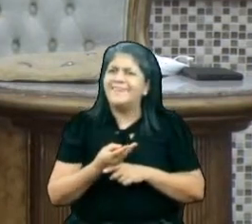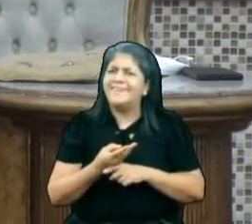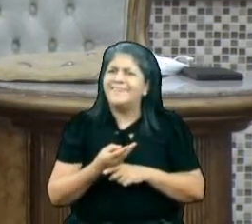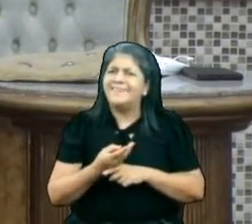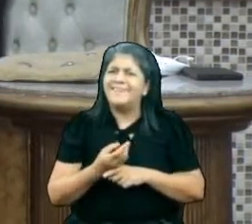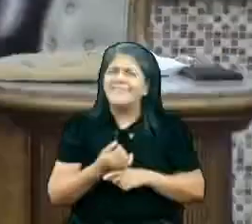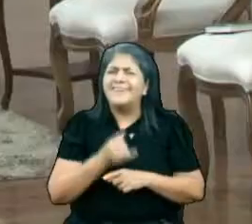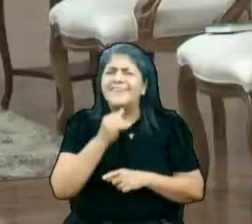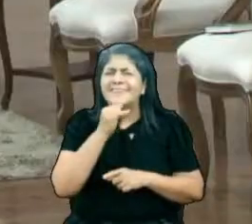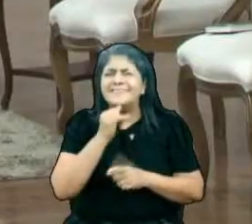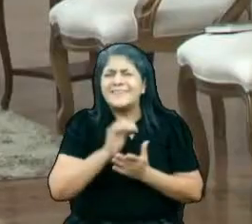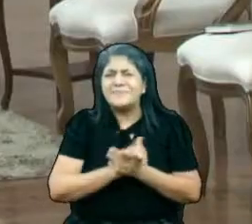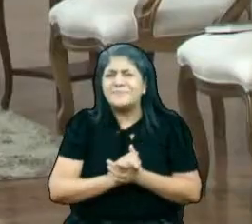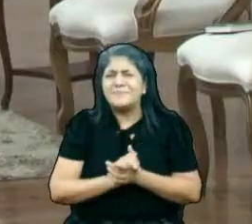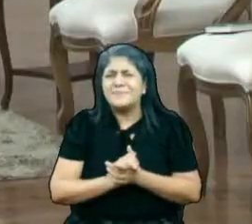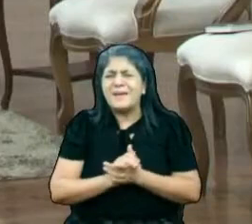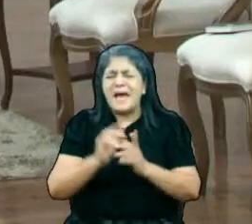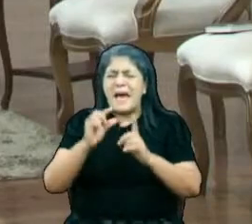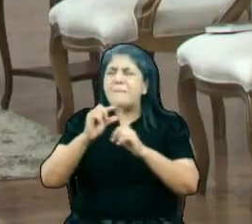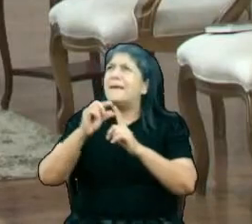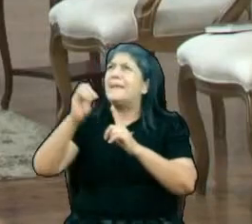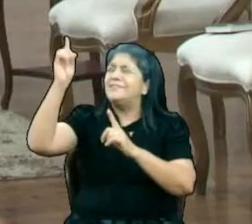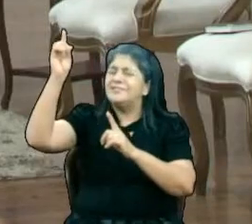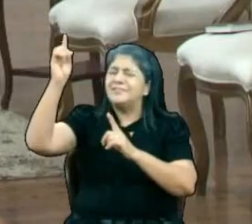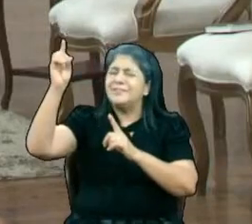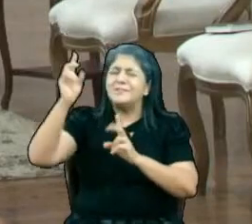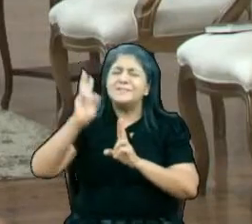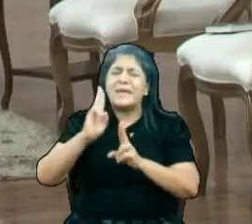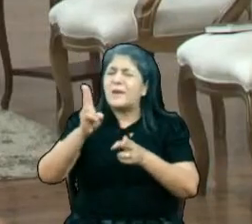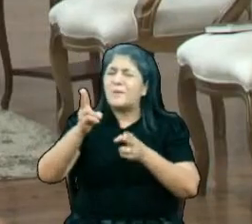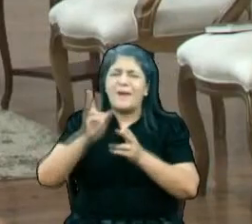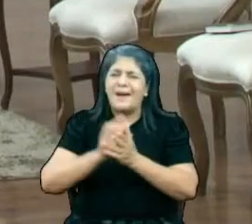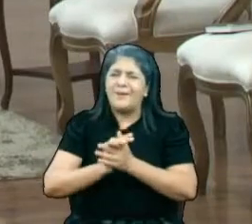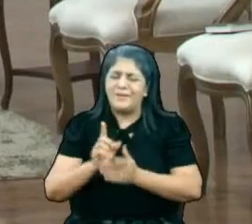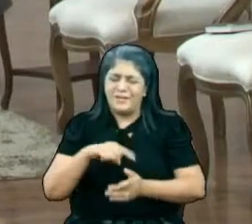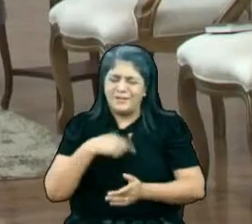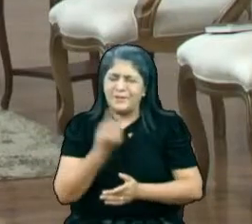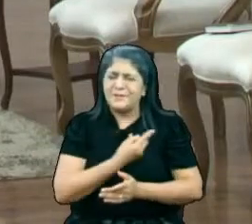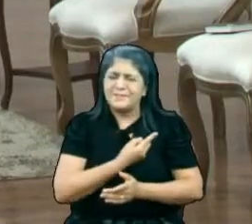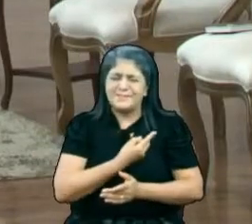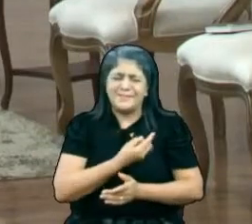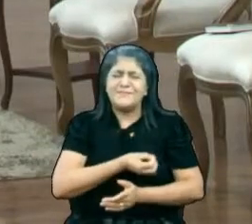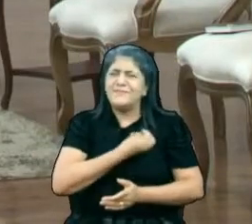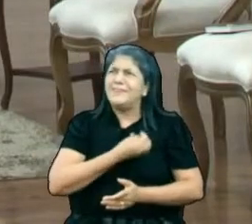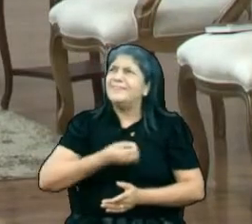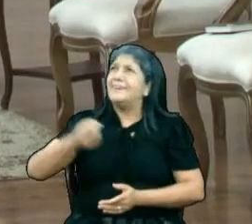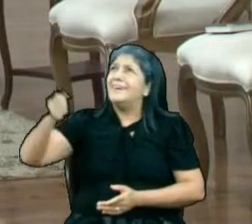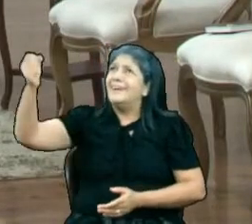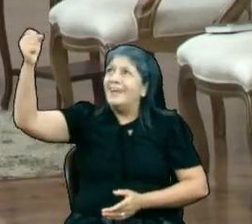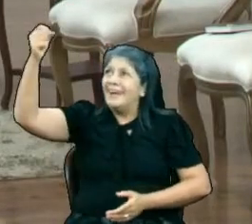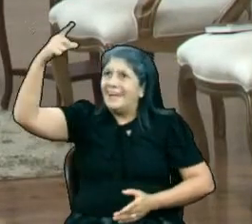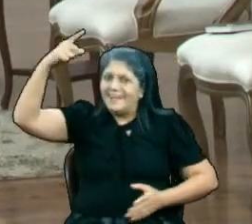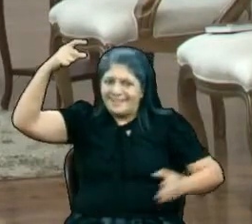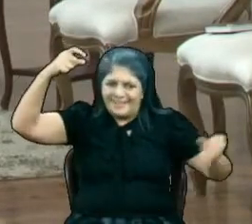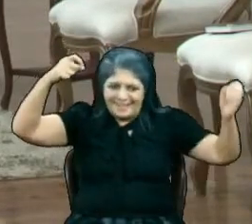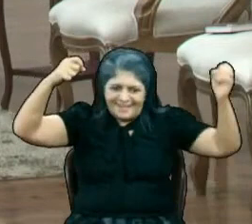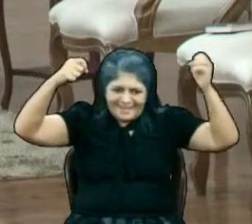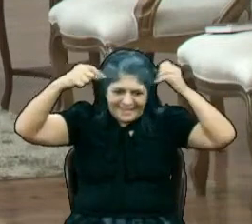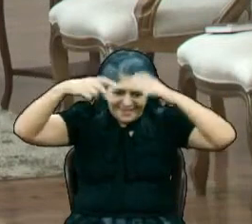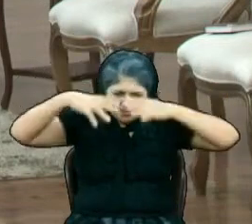a lâmpada para os meus pés é a tua palavra e luz para o meu caminho